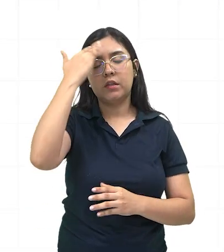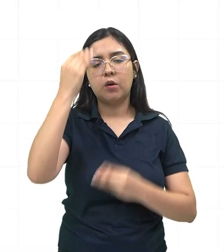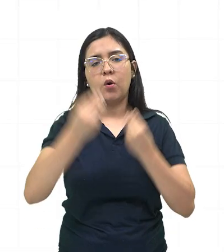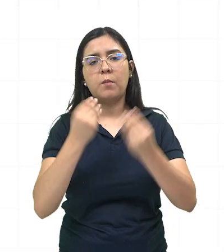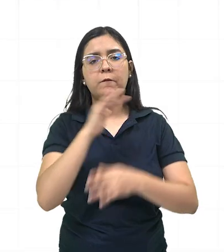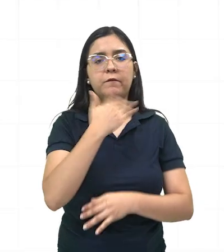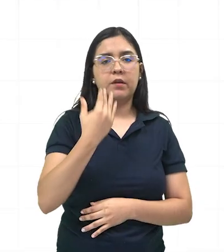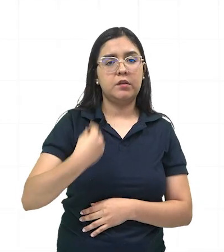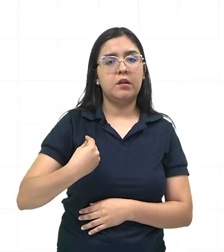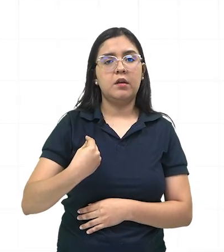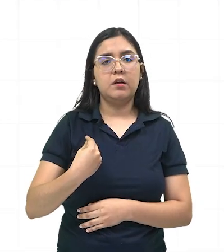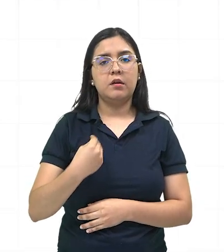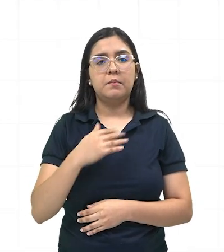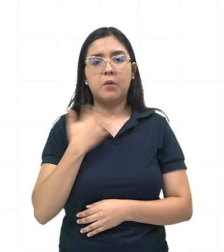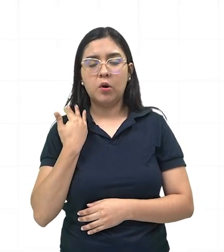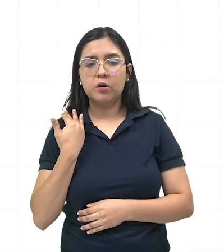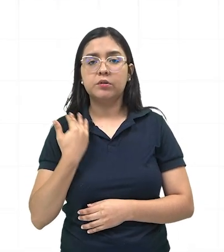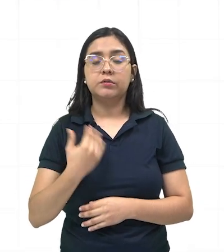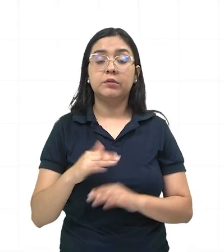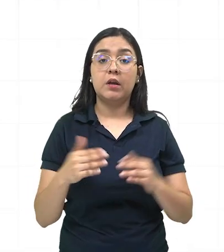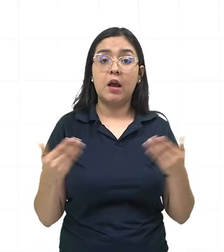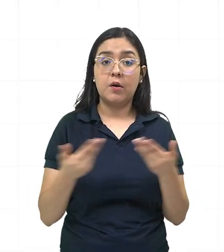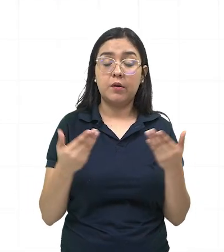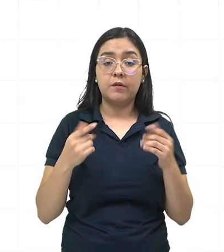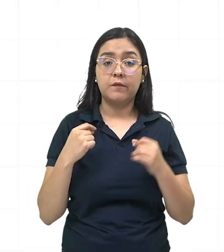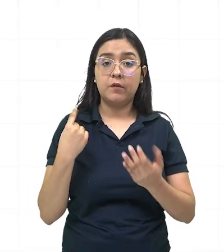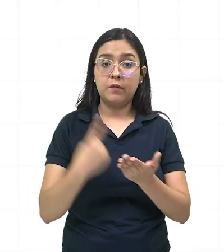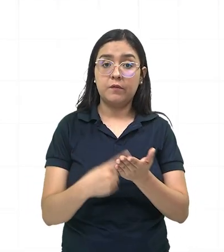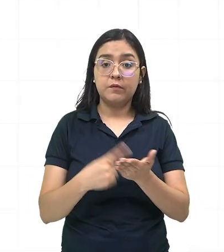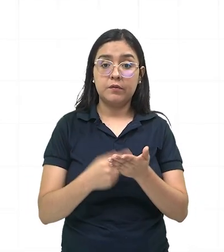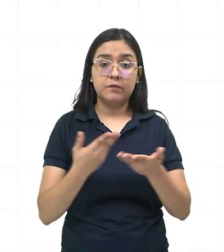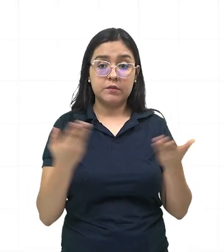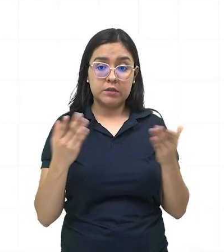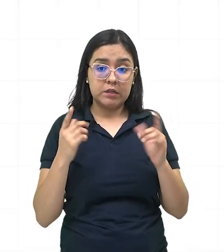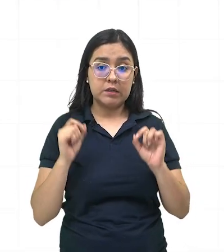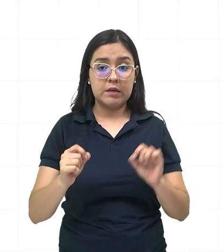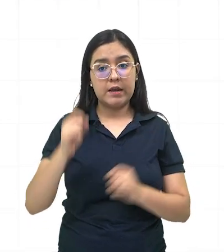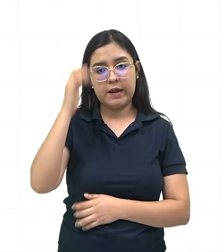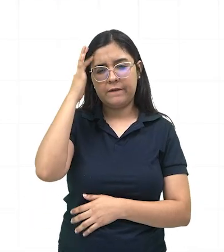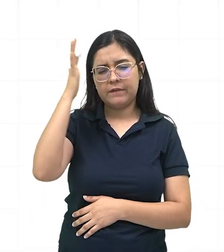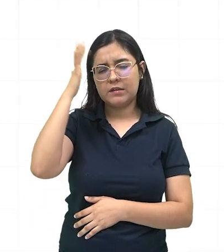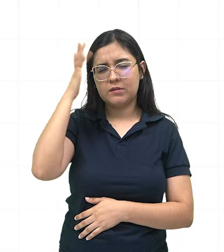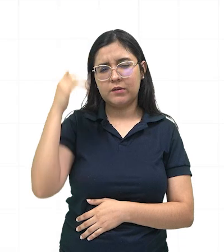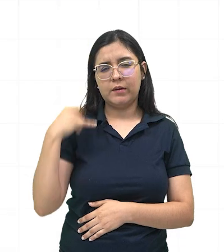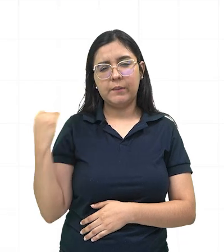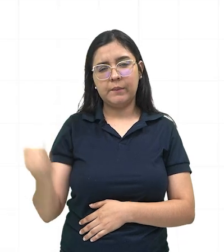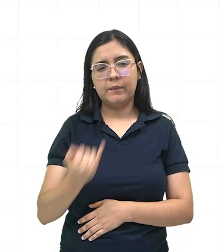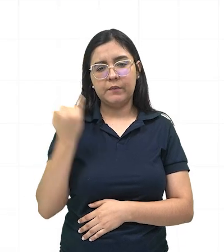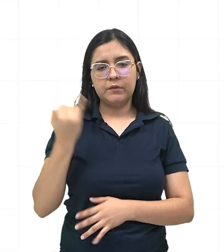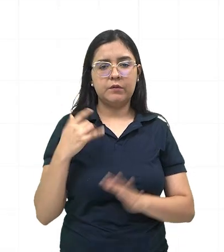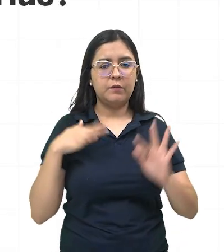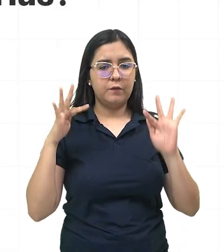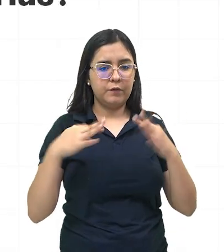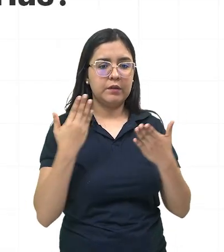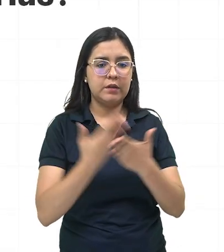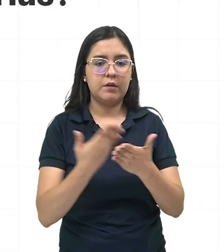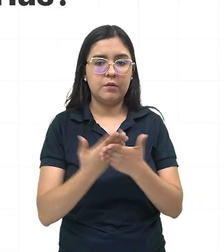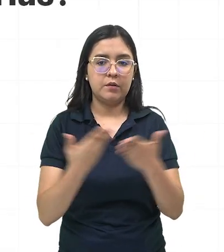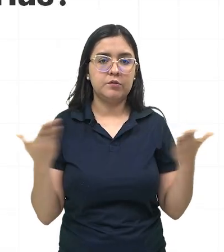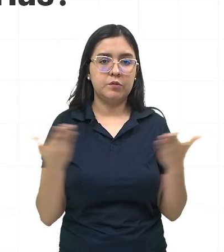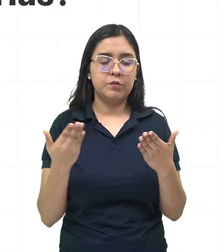Então, eu vou te convidar para essa reflexão bem importante no fim dessa nossa